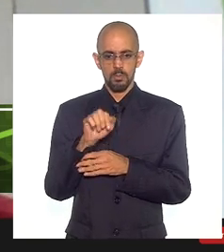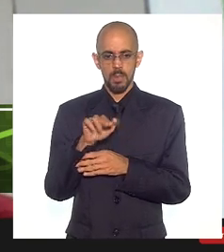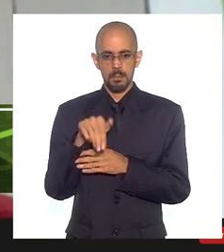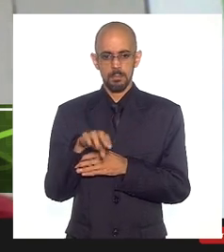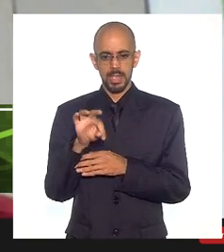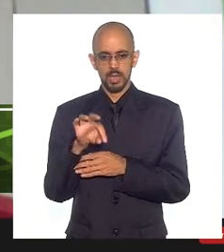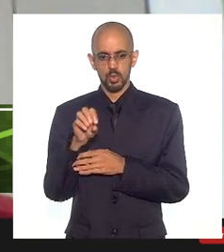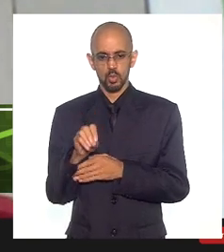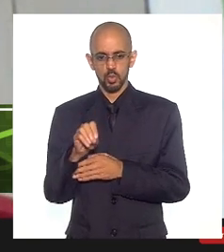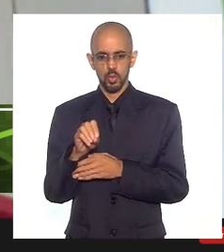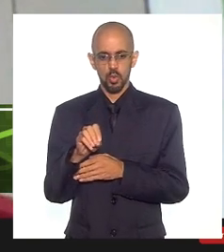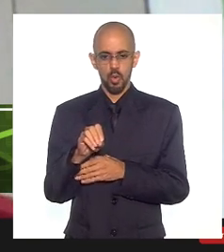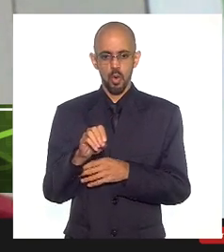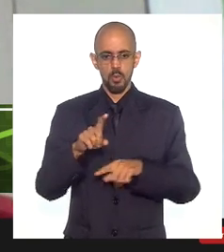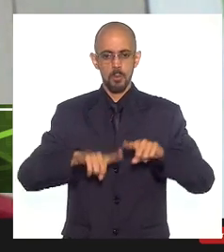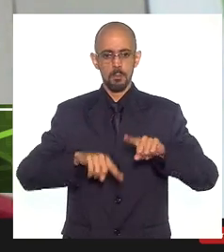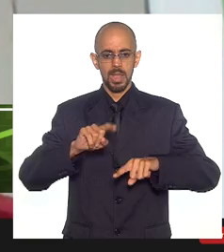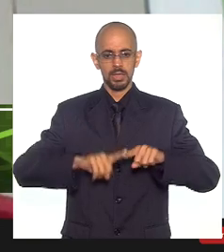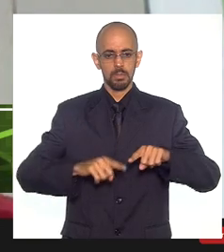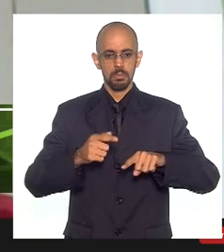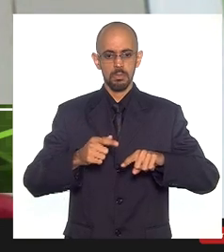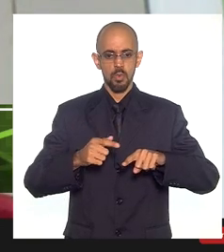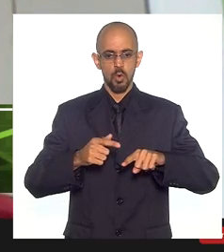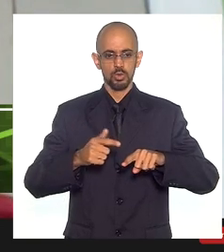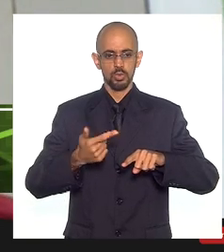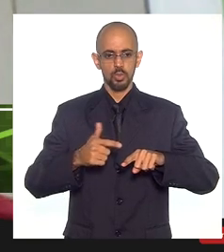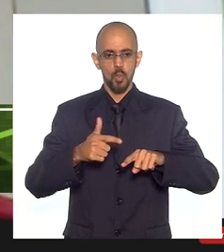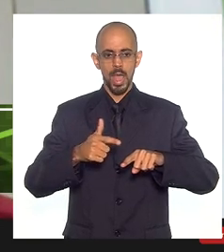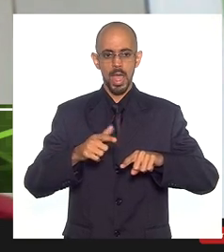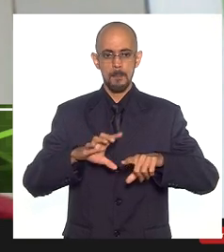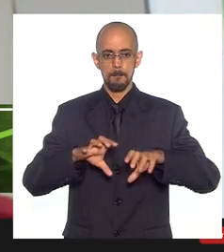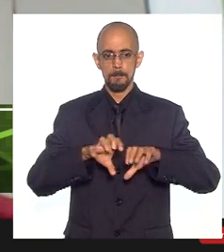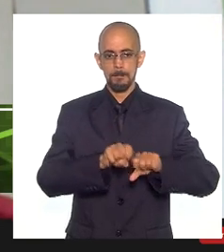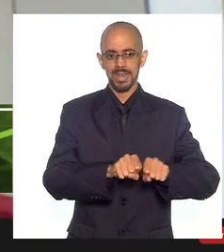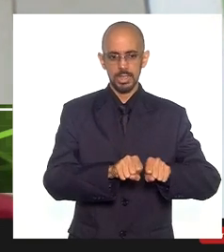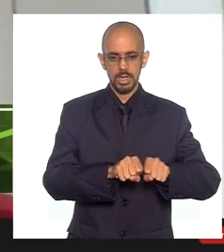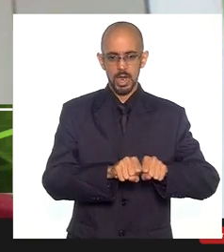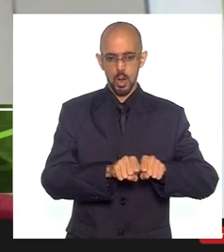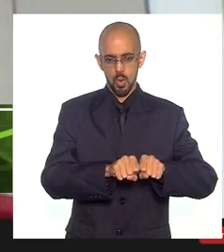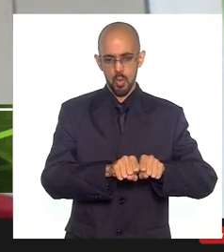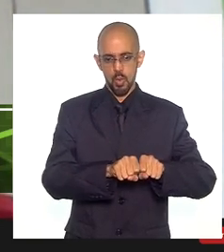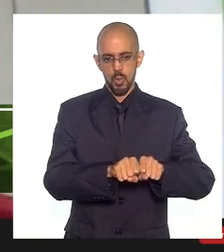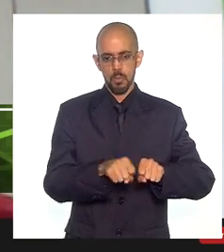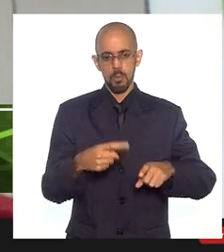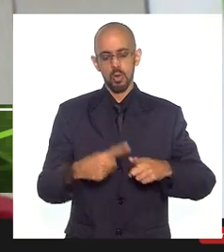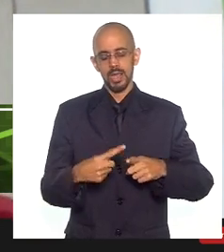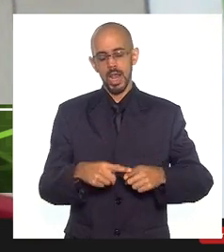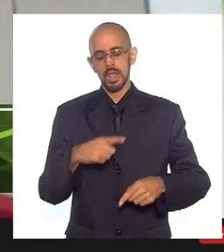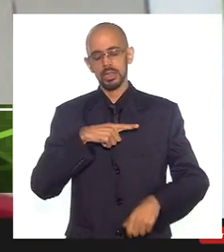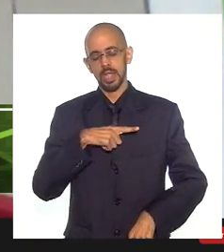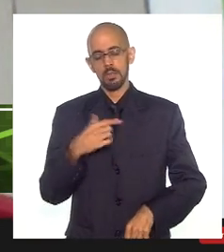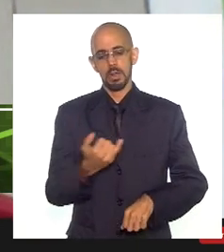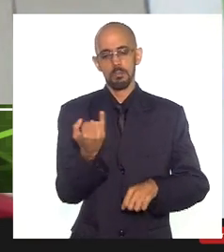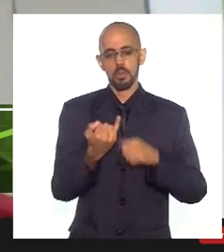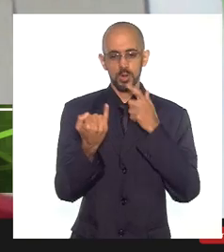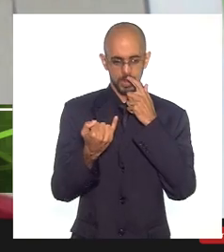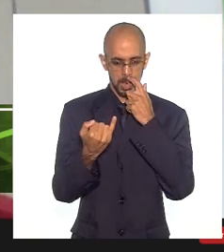porque a gente entende que a UERJ tem uma importância para o Estado do Rio de Janeiro, que